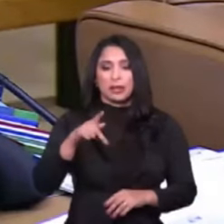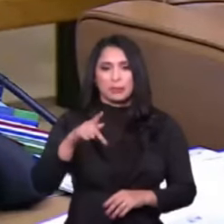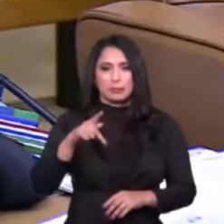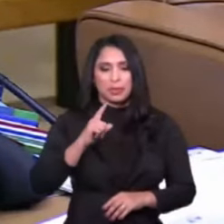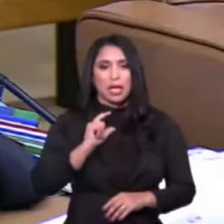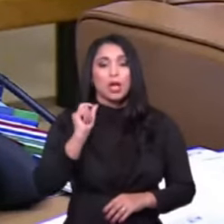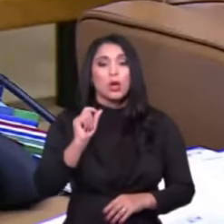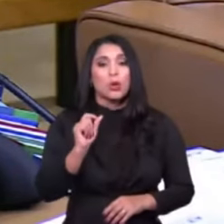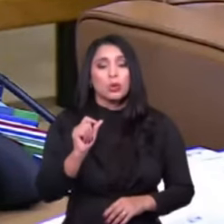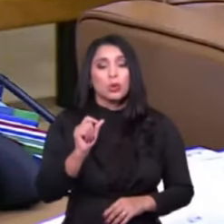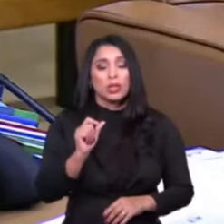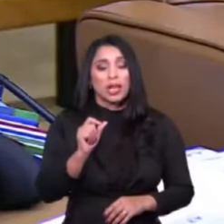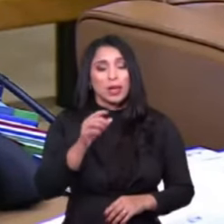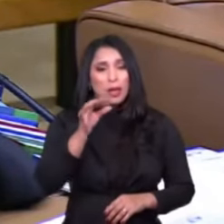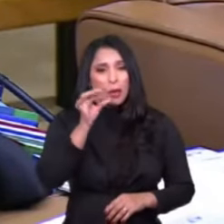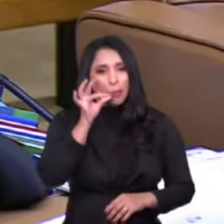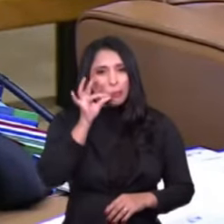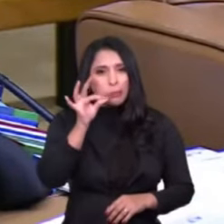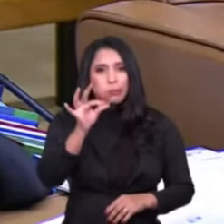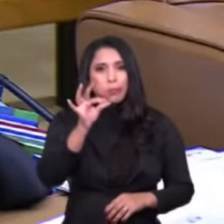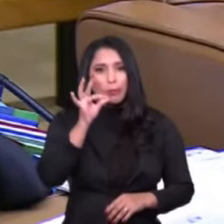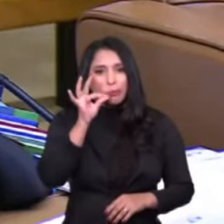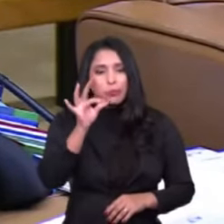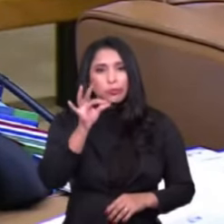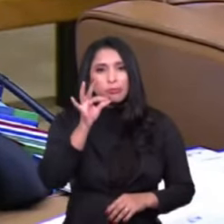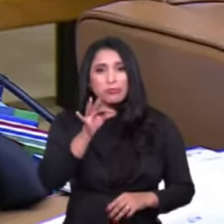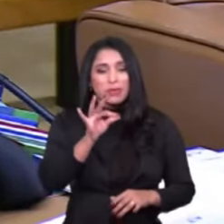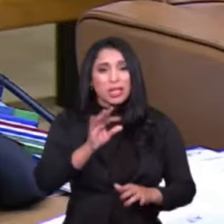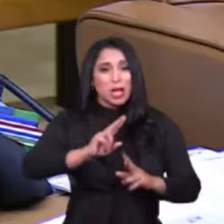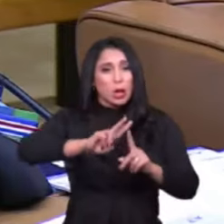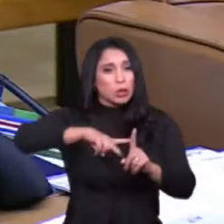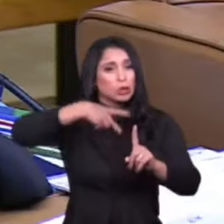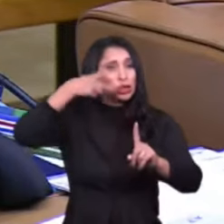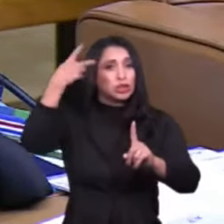dobrou entre os estudantes do ensino médio,